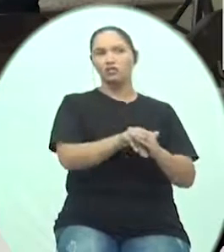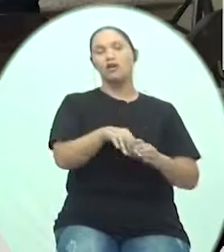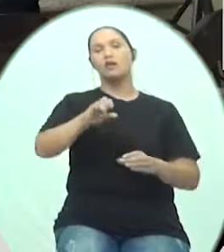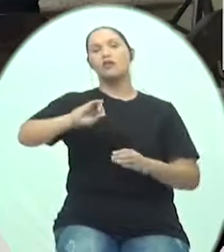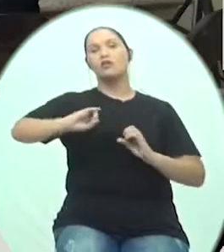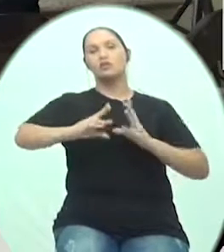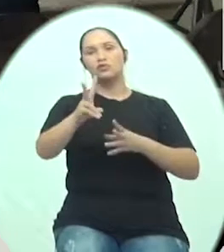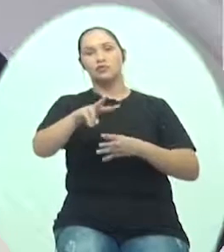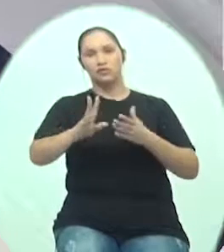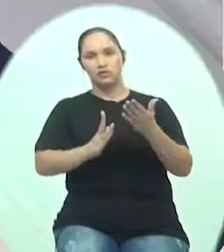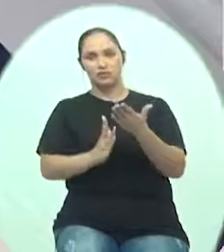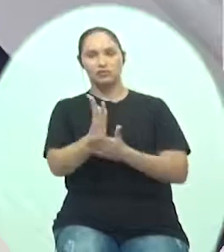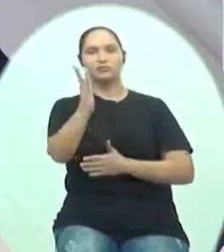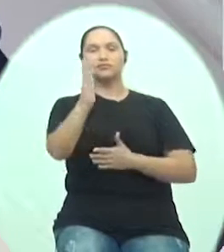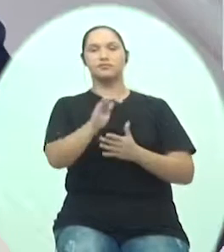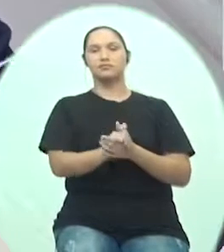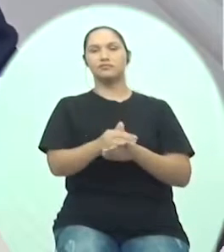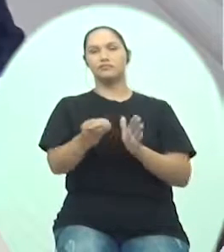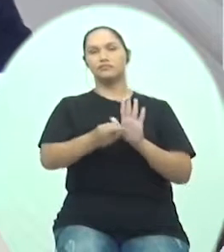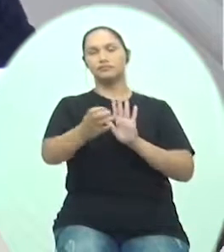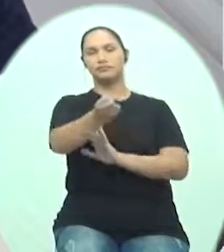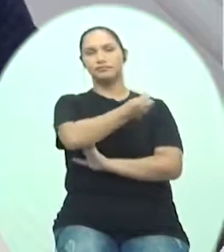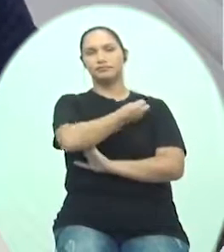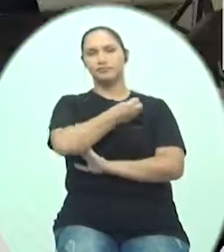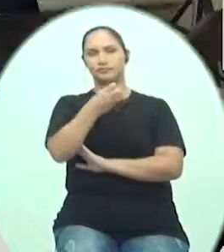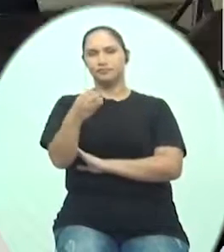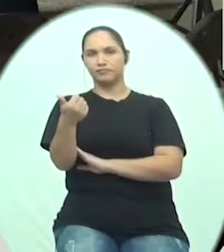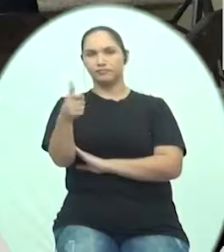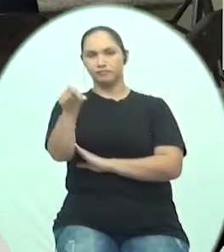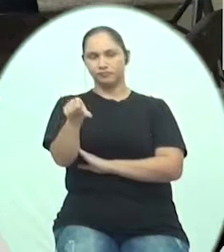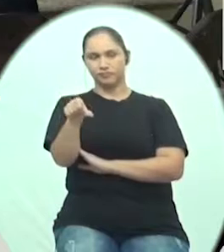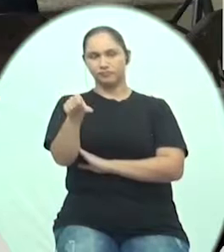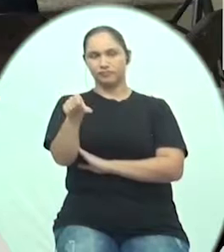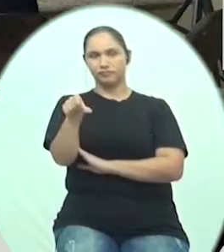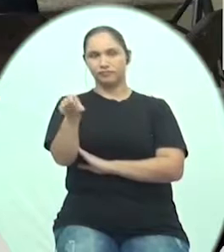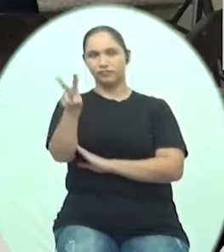aprovado por unanimidade indicação número 19/2020